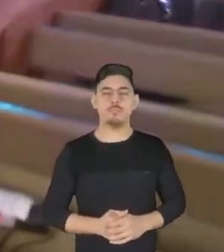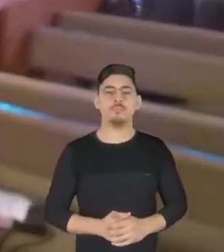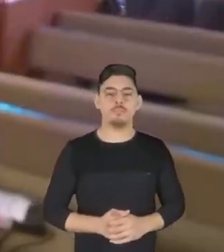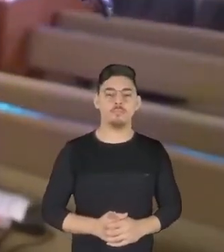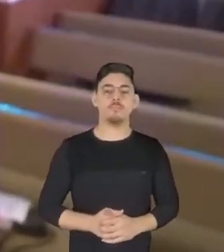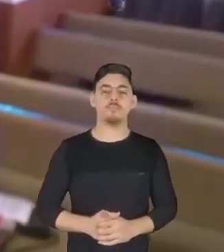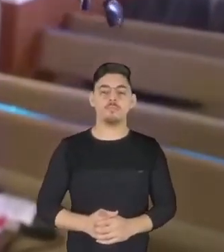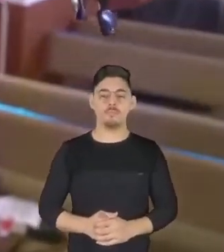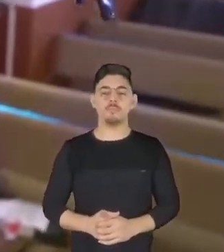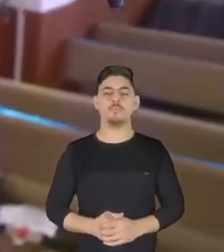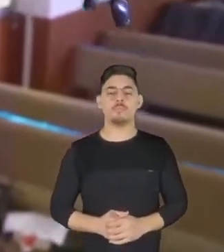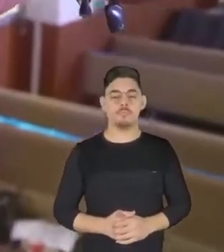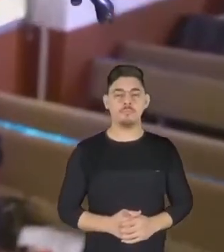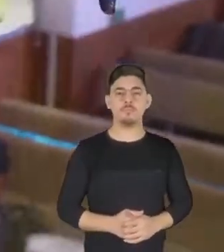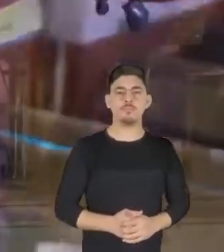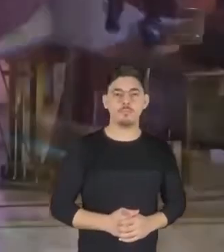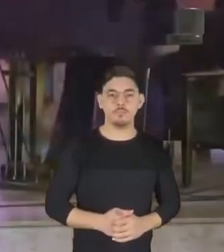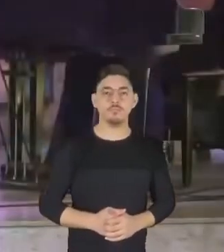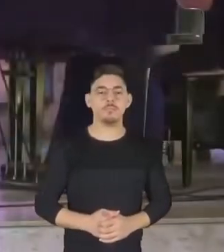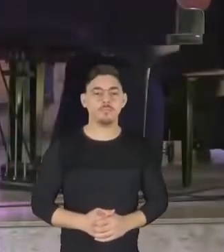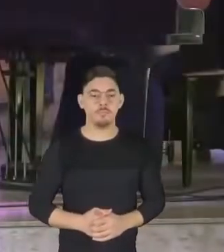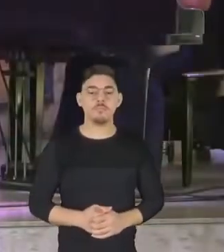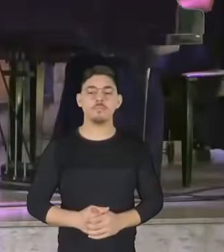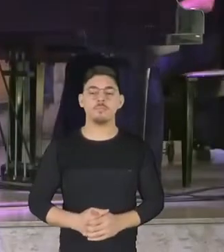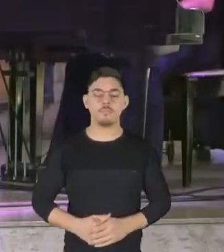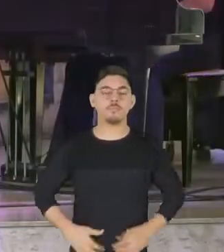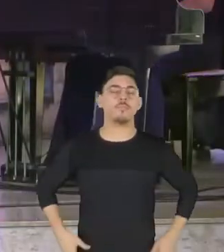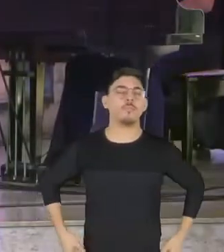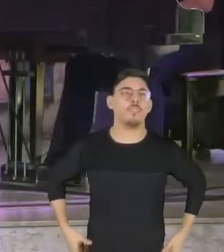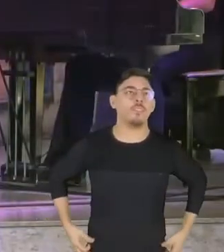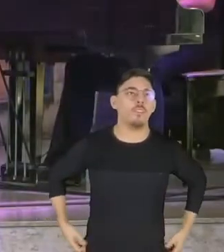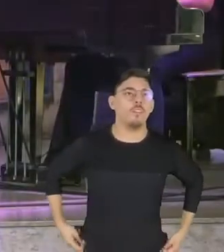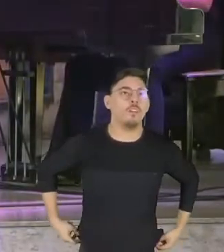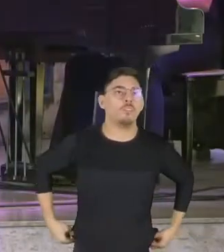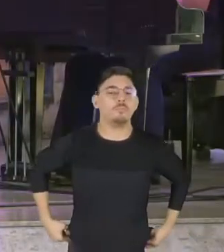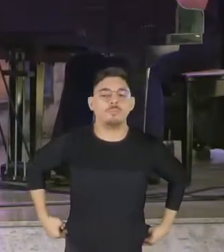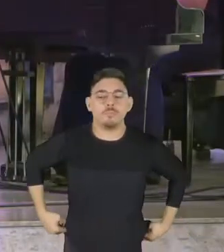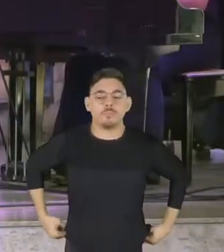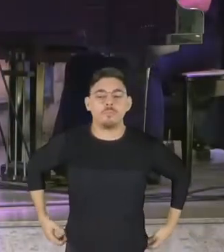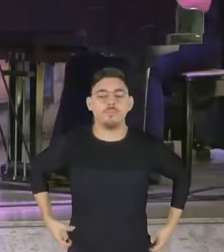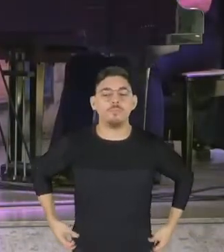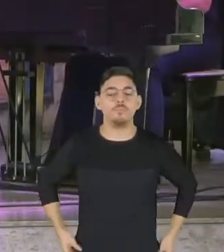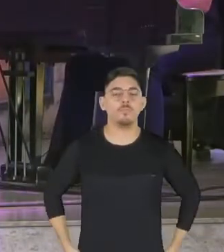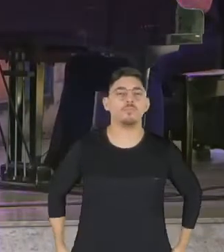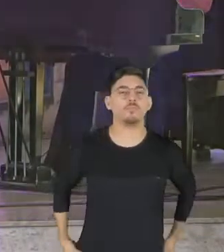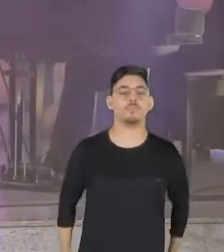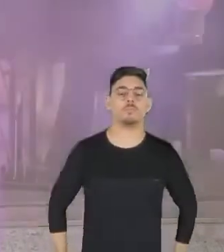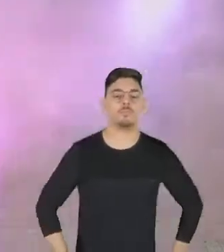Thank you.